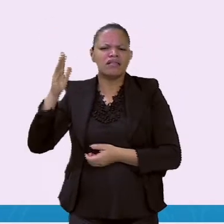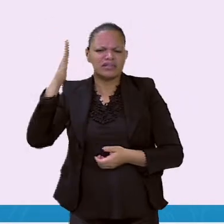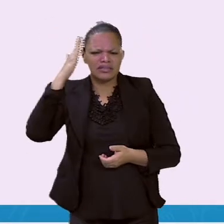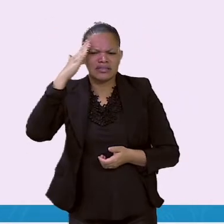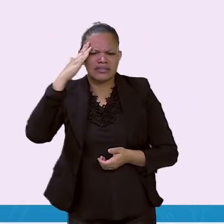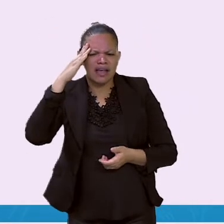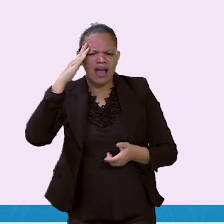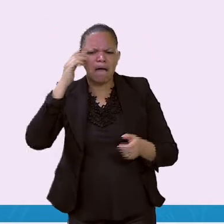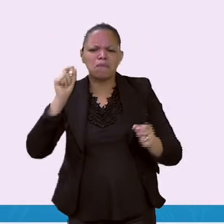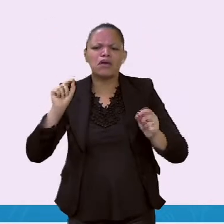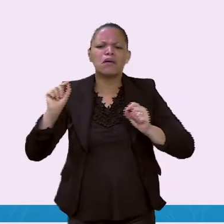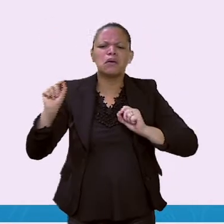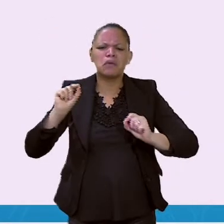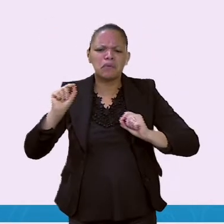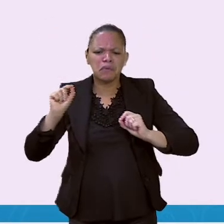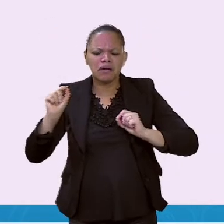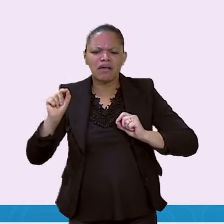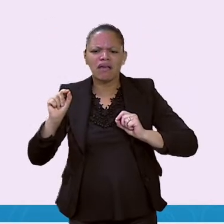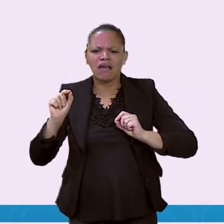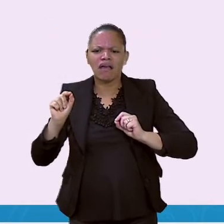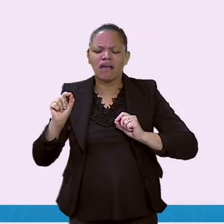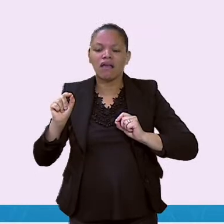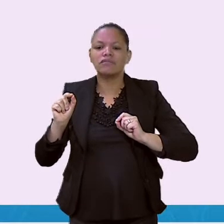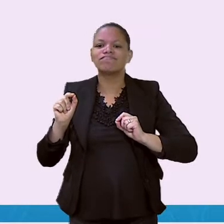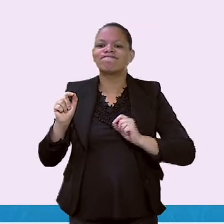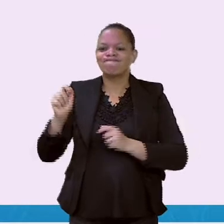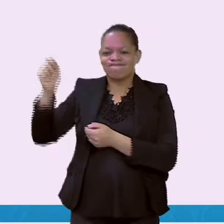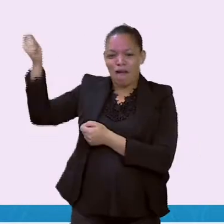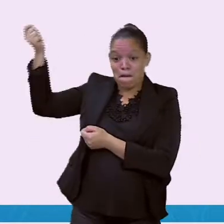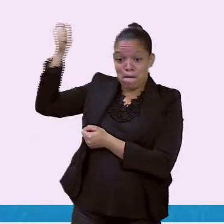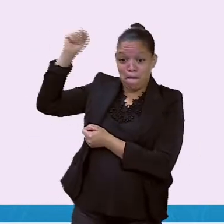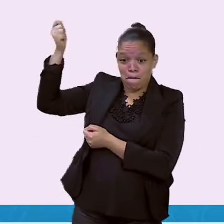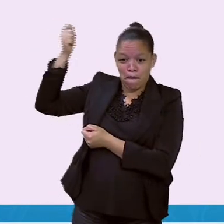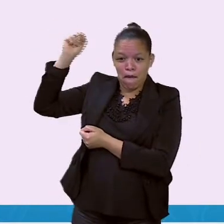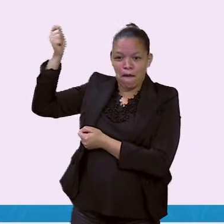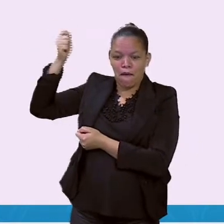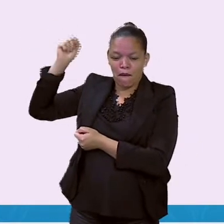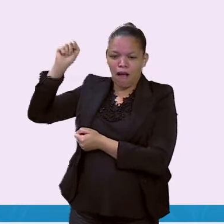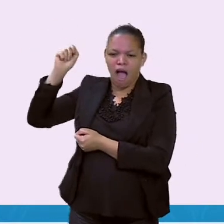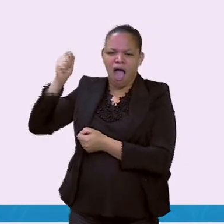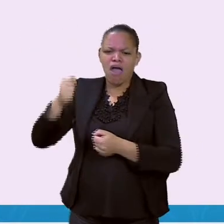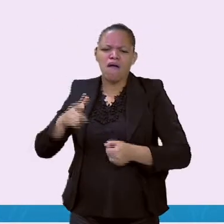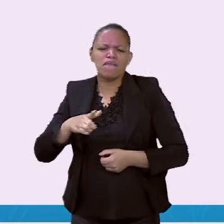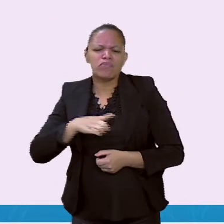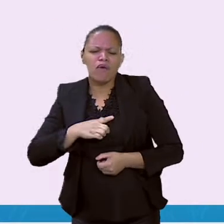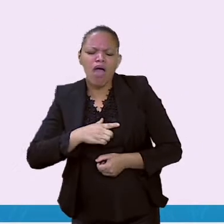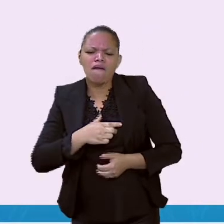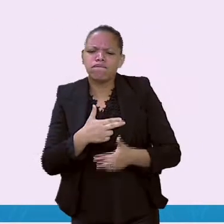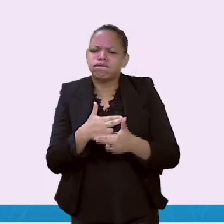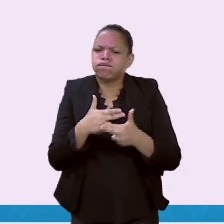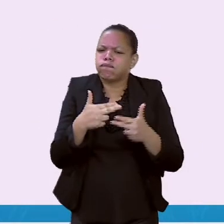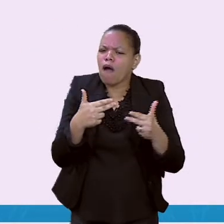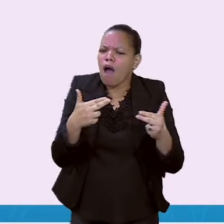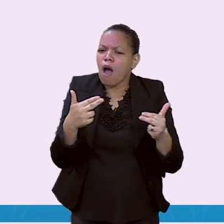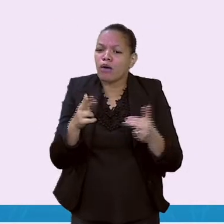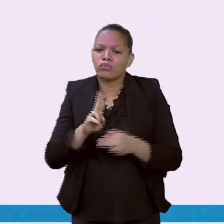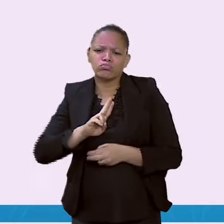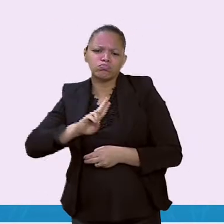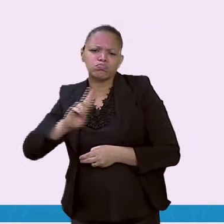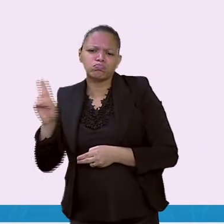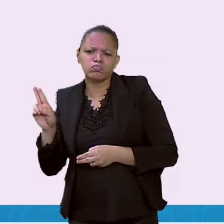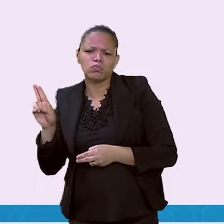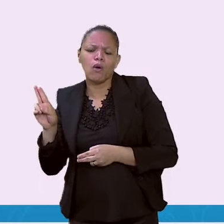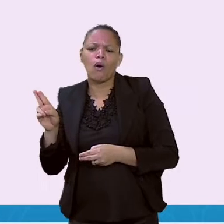gente que chama papagaios de quadrados, de pipas. E teve um amigo meu que chamava de